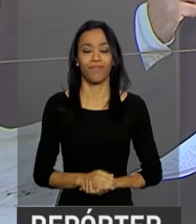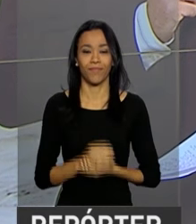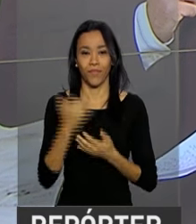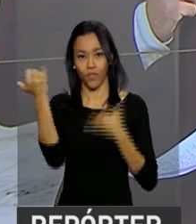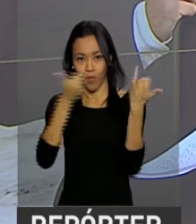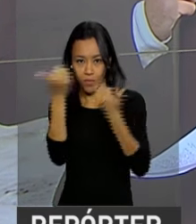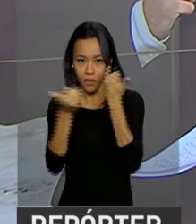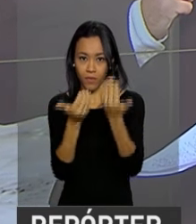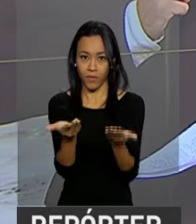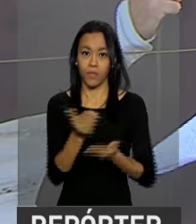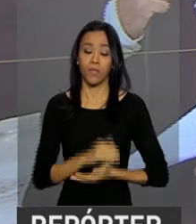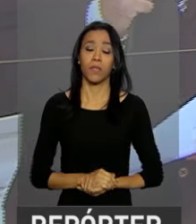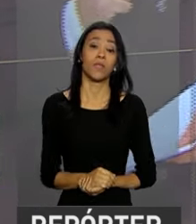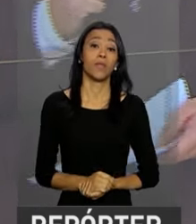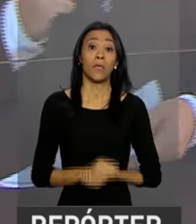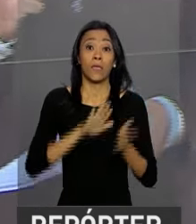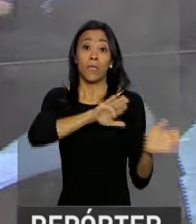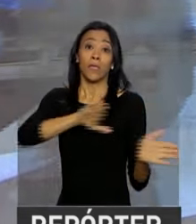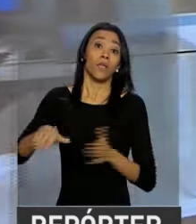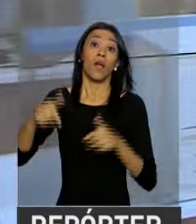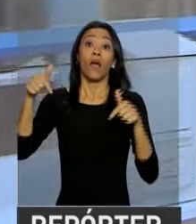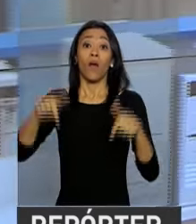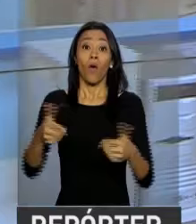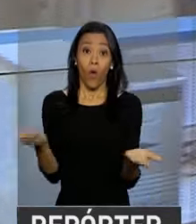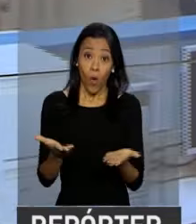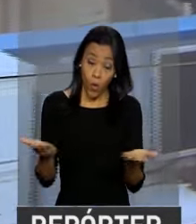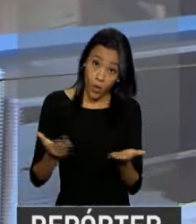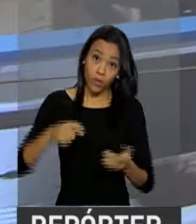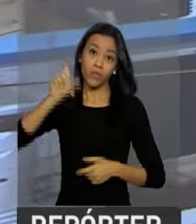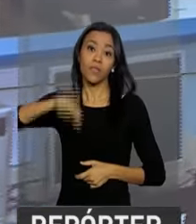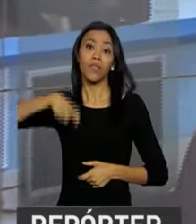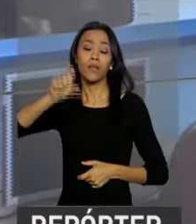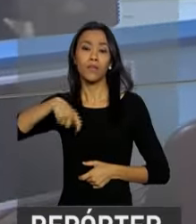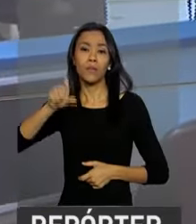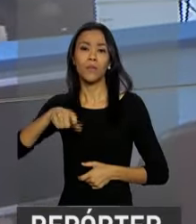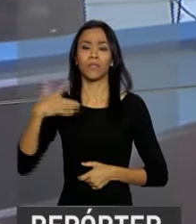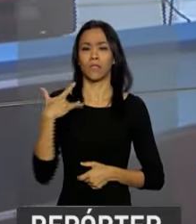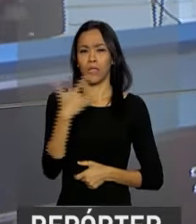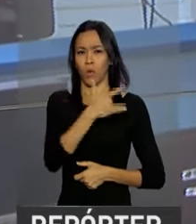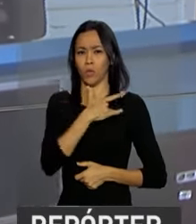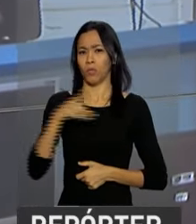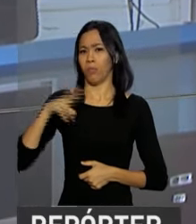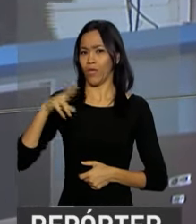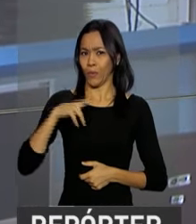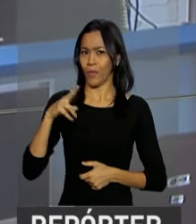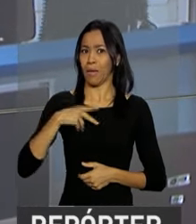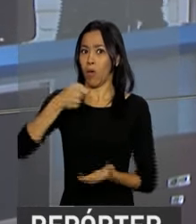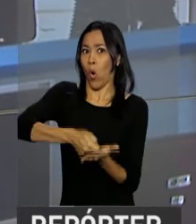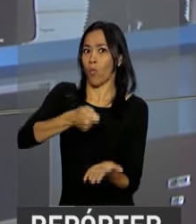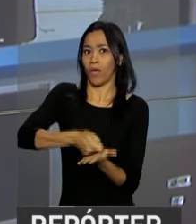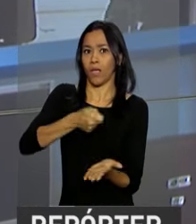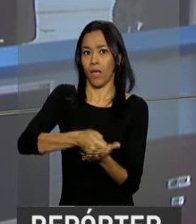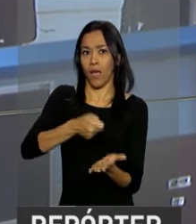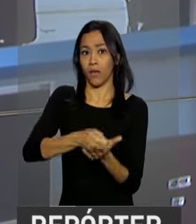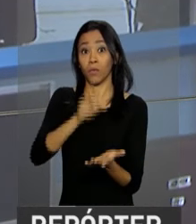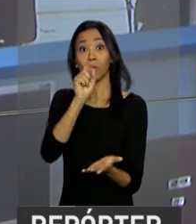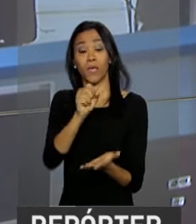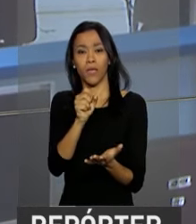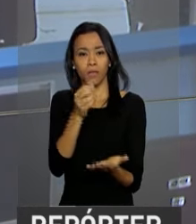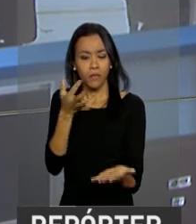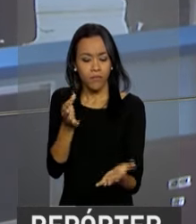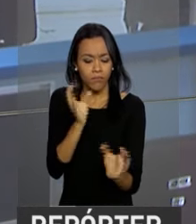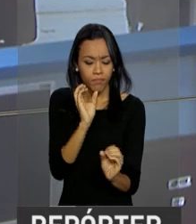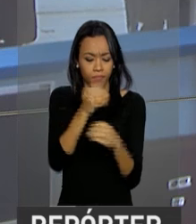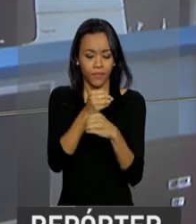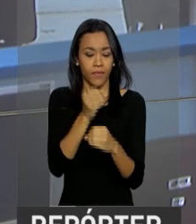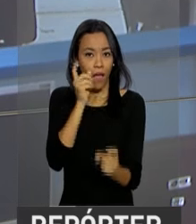suas informações. E a partir de agora, os planos de saúde serão obrigados a cobrir o teste que identifica o vírus Zika, assim